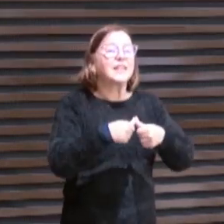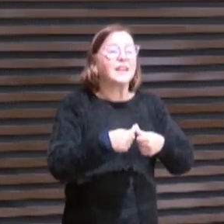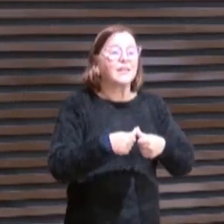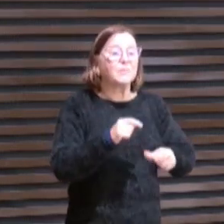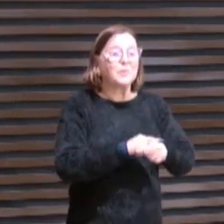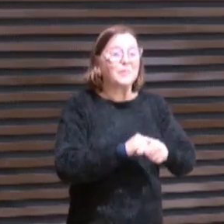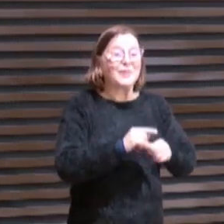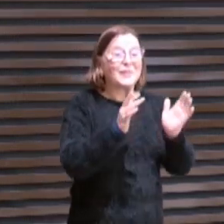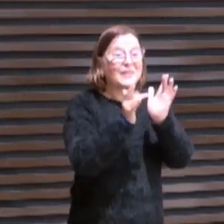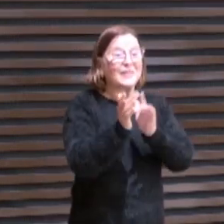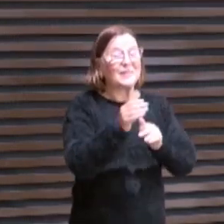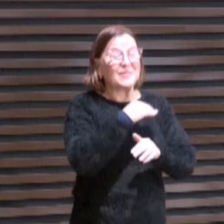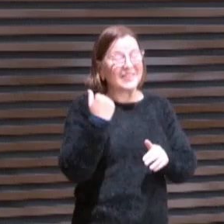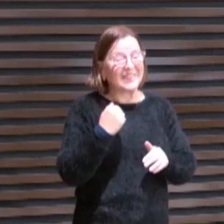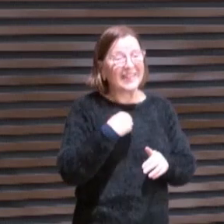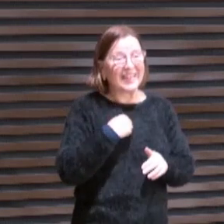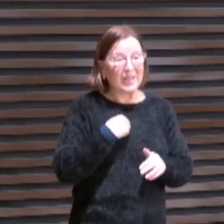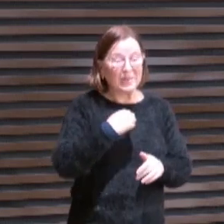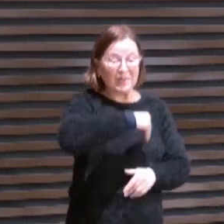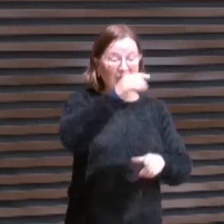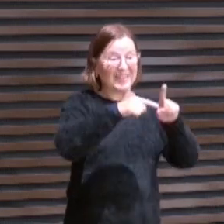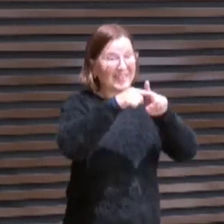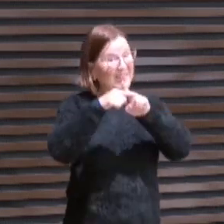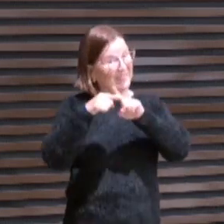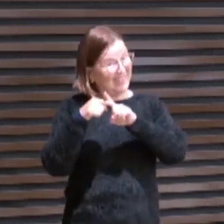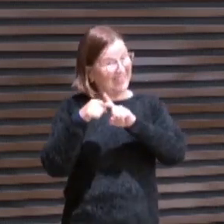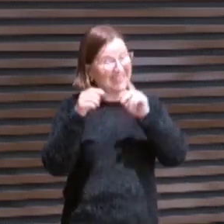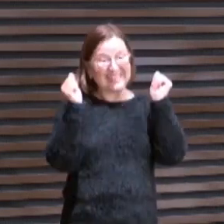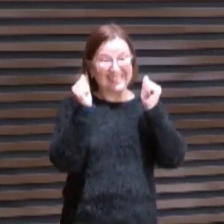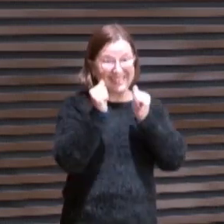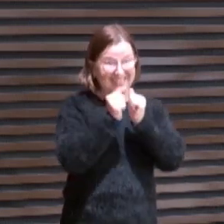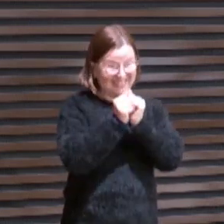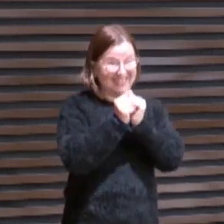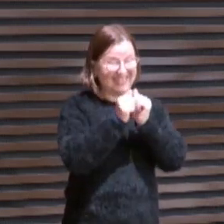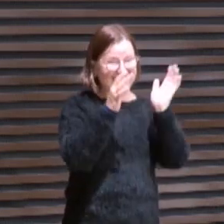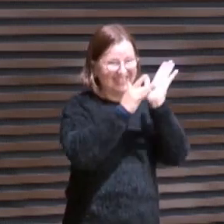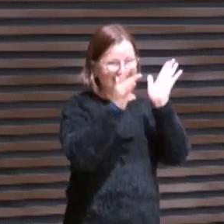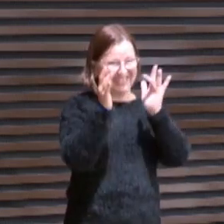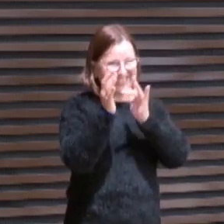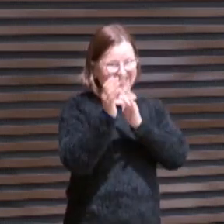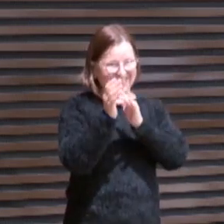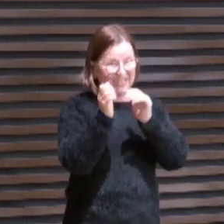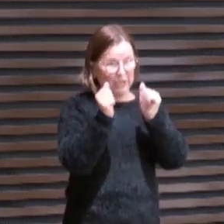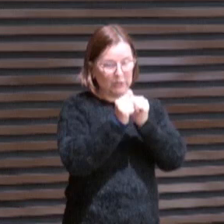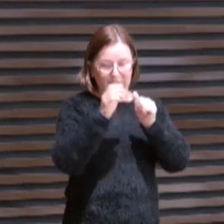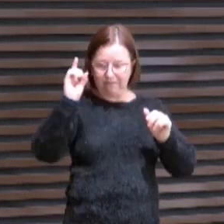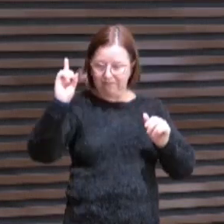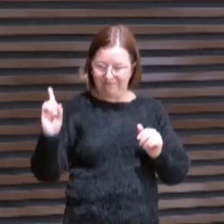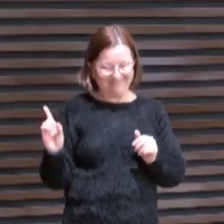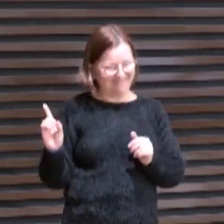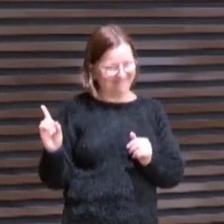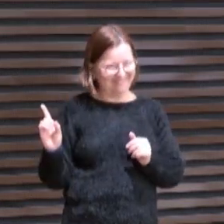Eu estava no Calvário, junto com ele e junto com o ladrão da